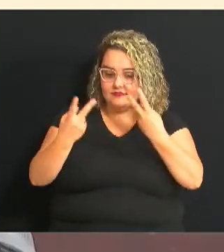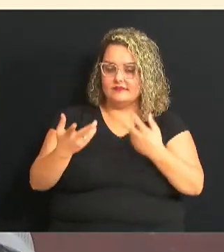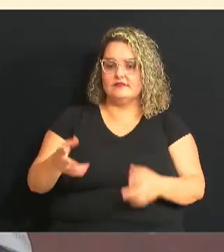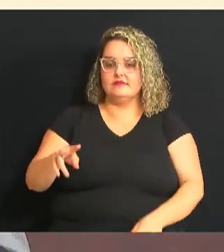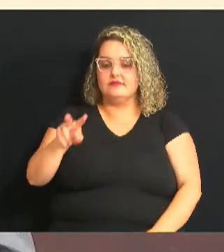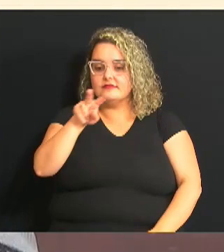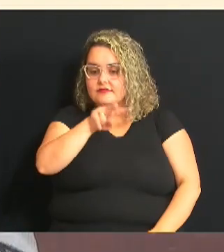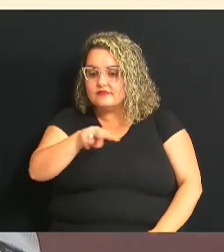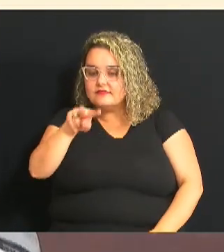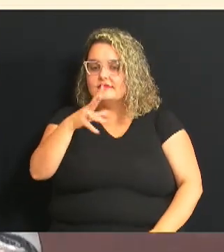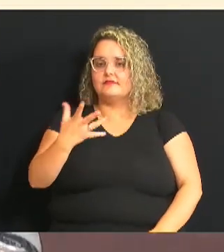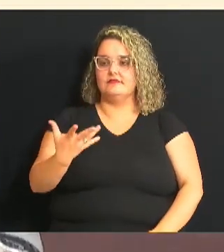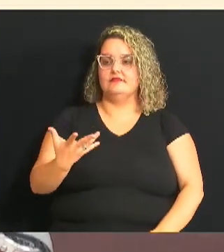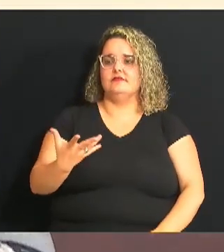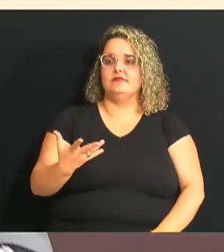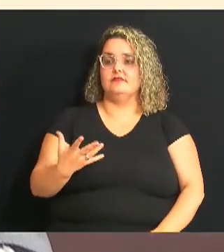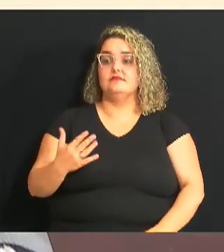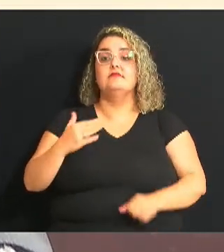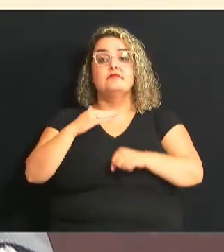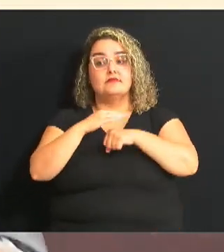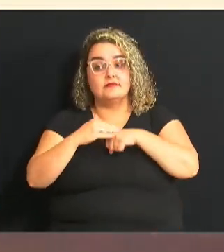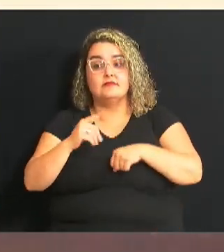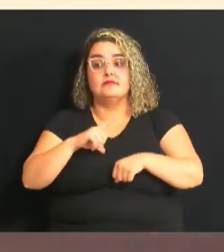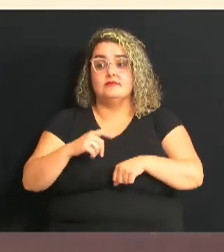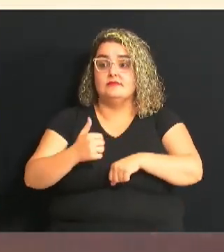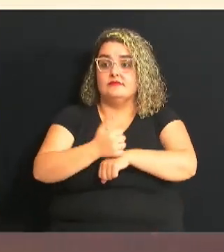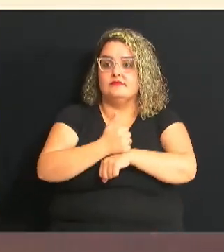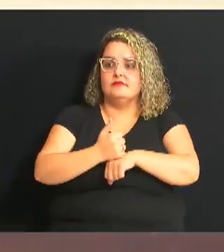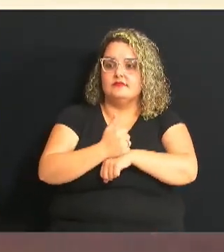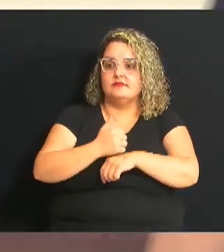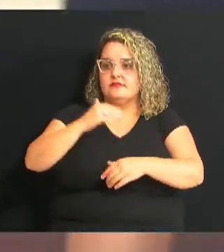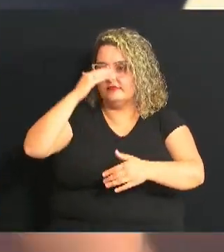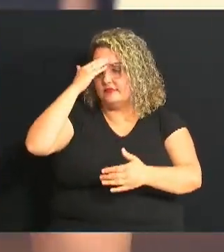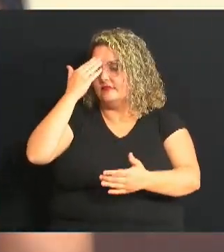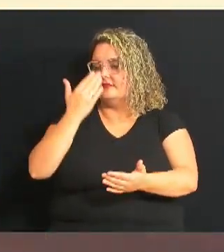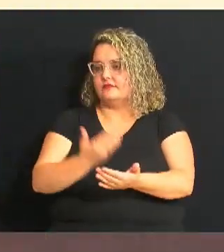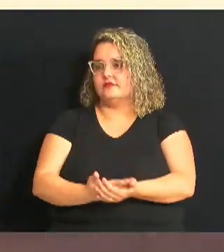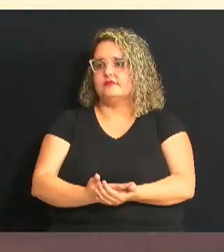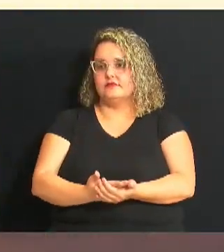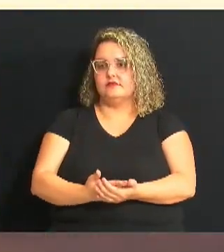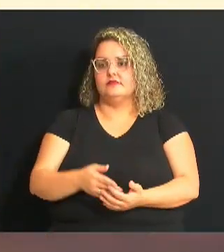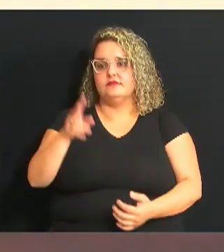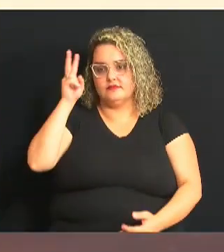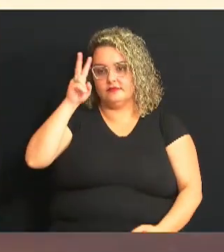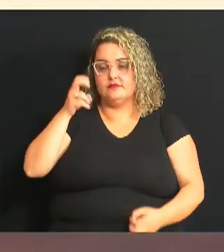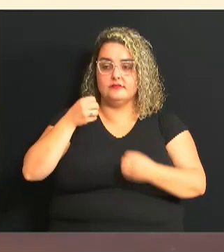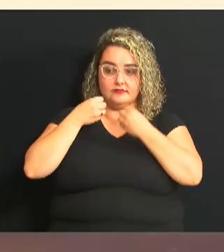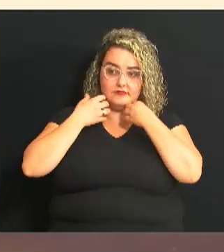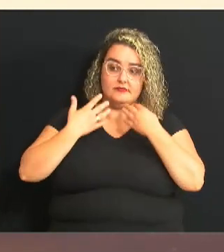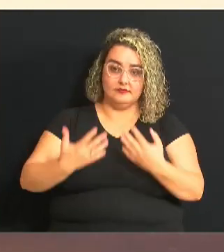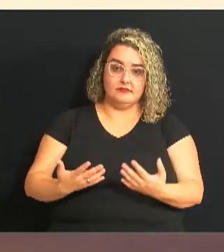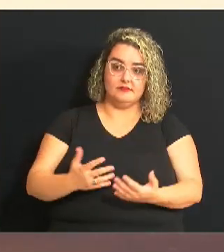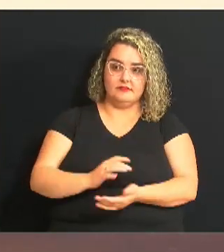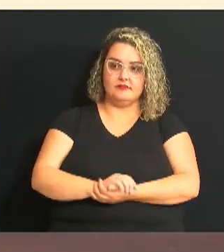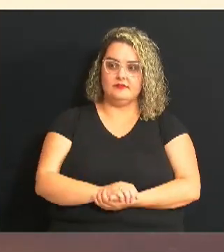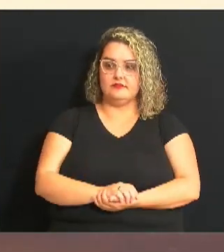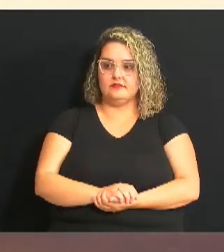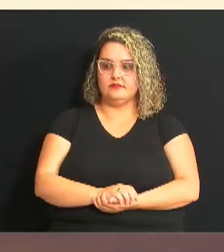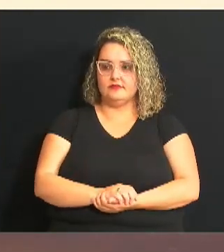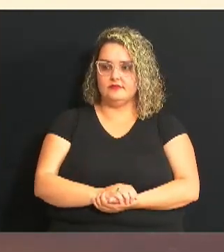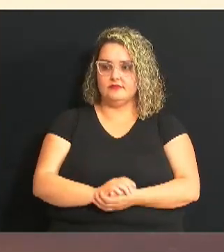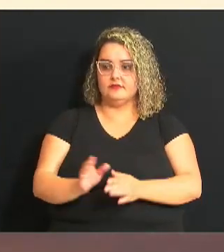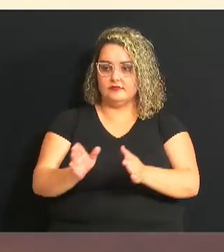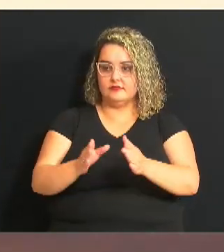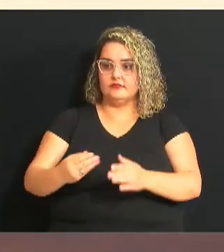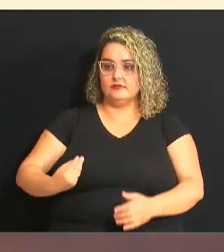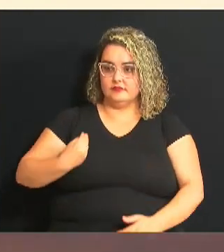o carinho que ele tem pela profissão, né? Que ele abraçou, e ele lembrou bem de uma época boa da vida da